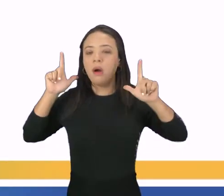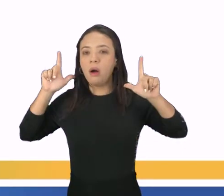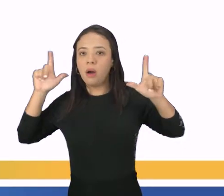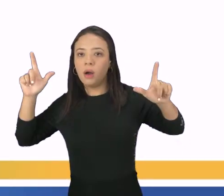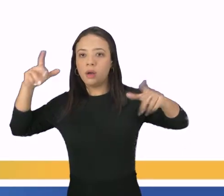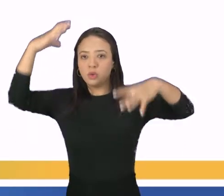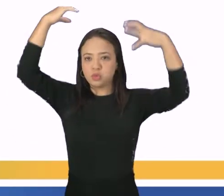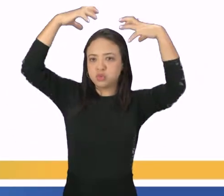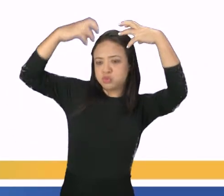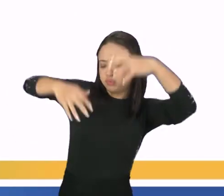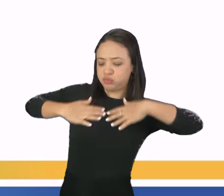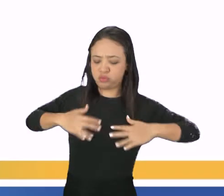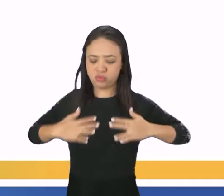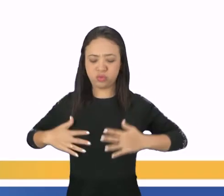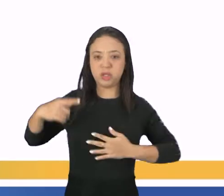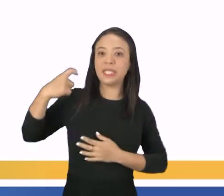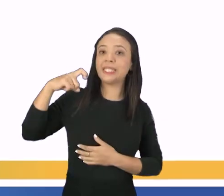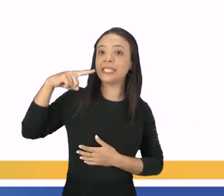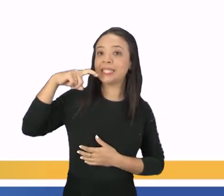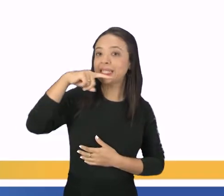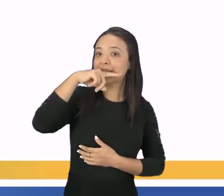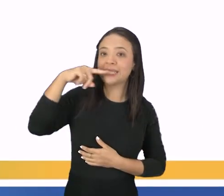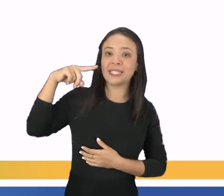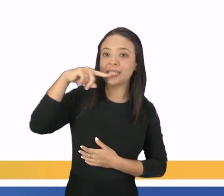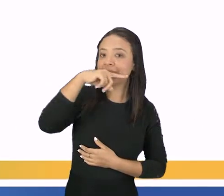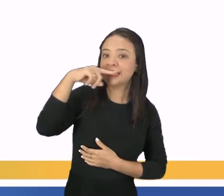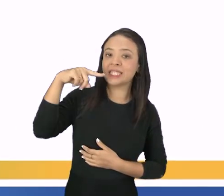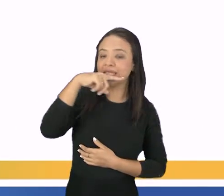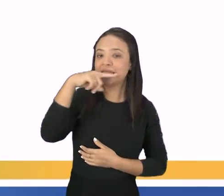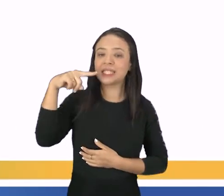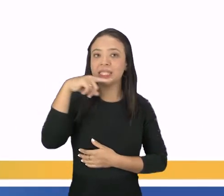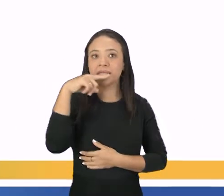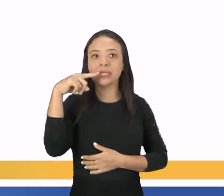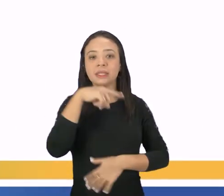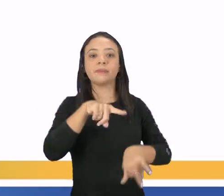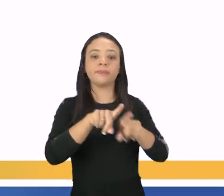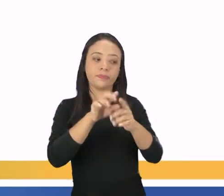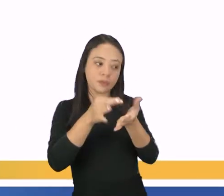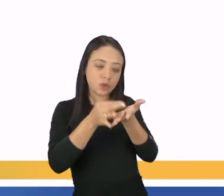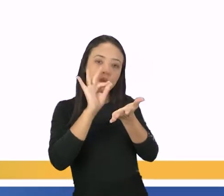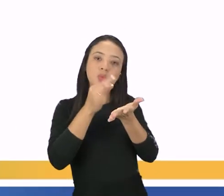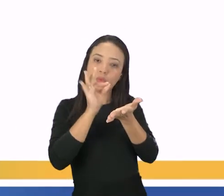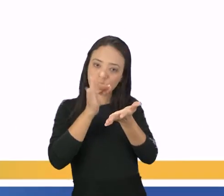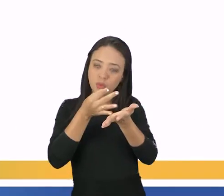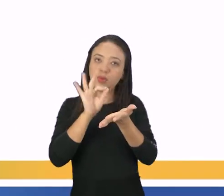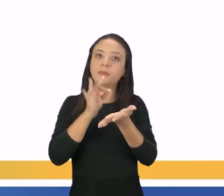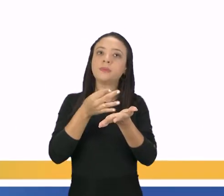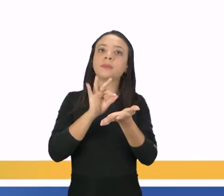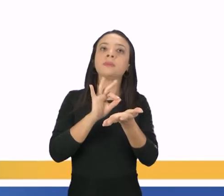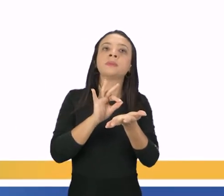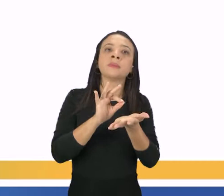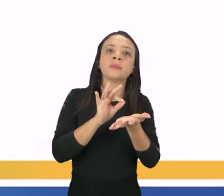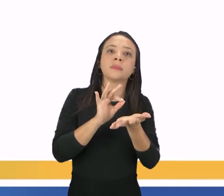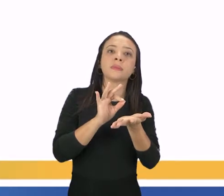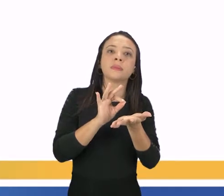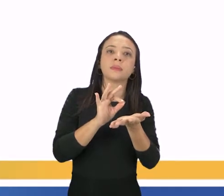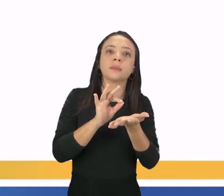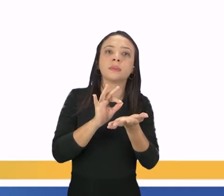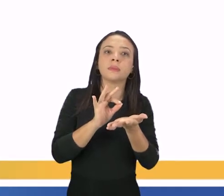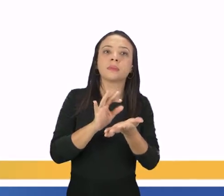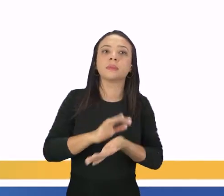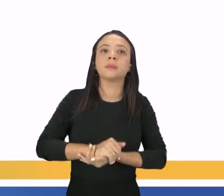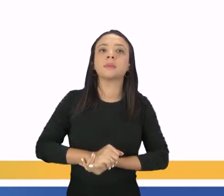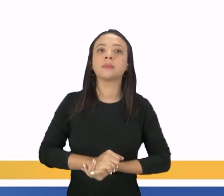tomo banho, escovo os dentes, né, e tomo café da manhã. Tá? Me gusta